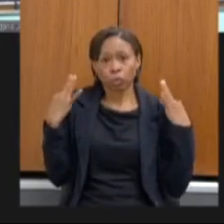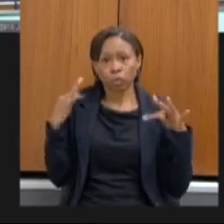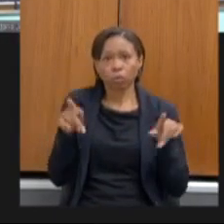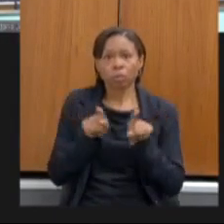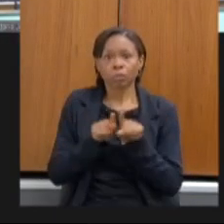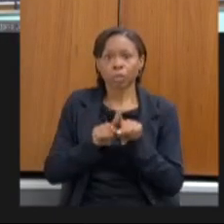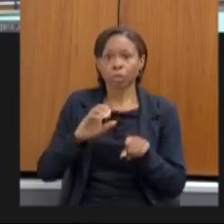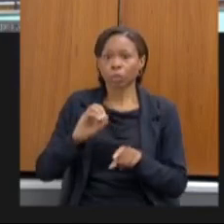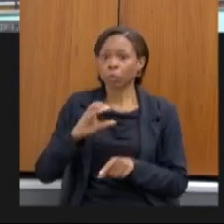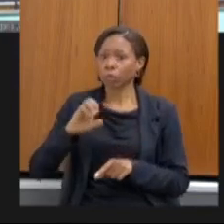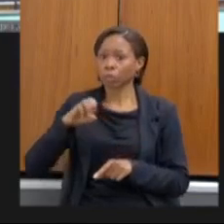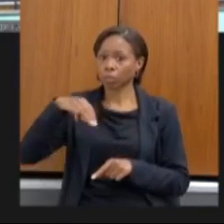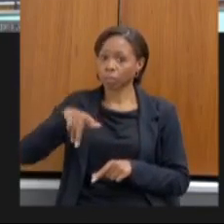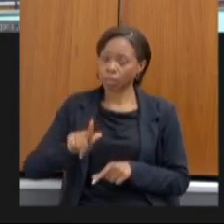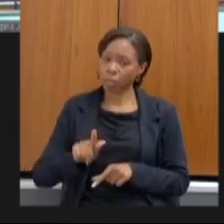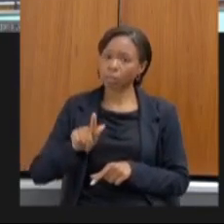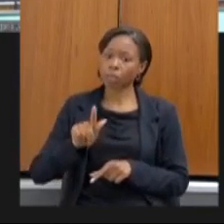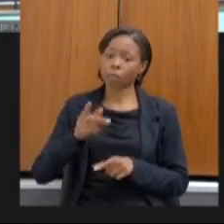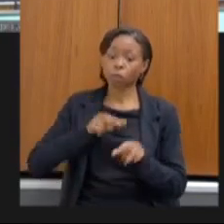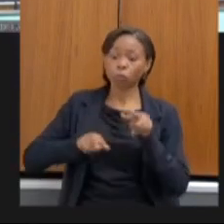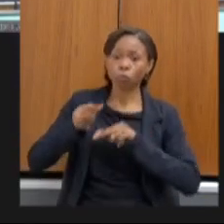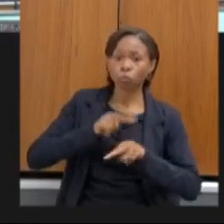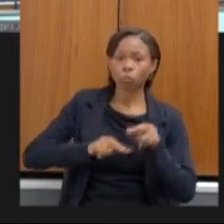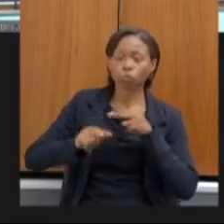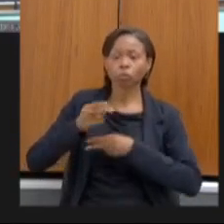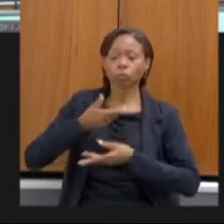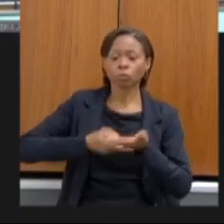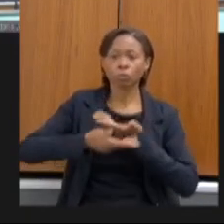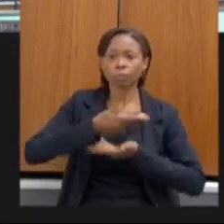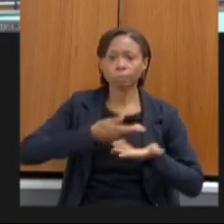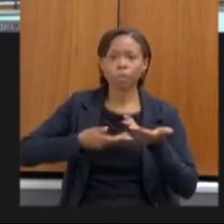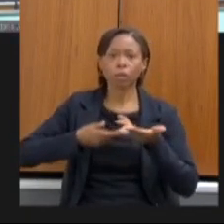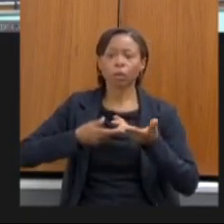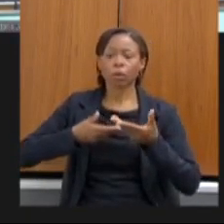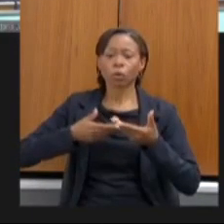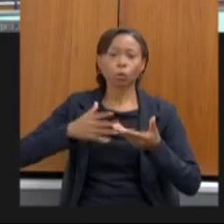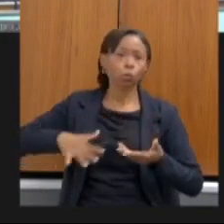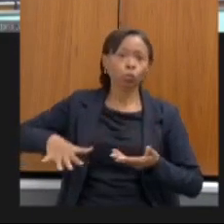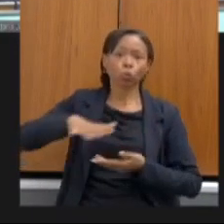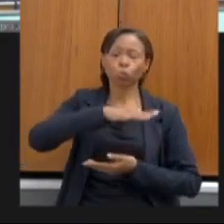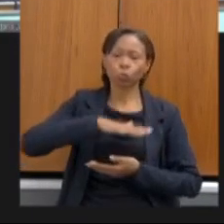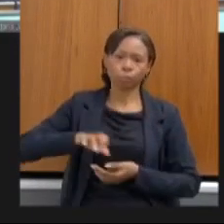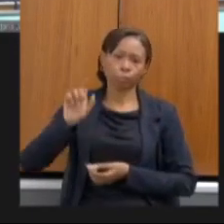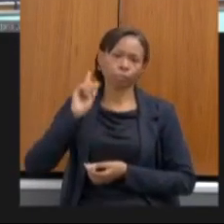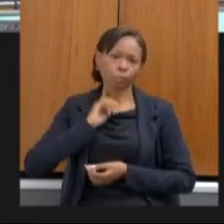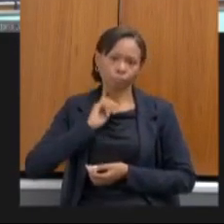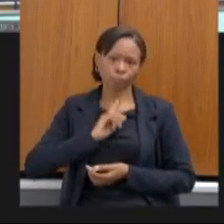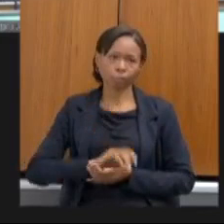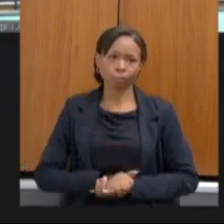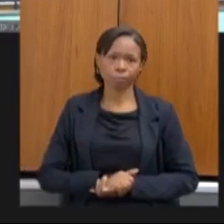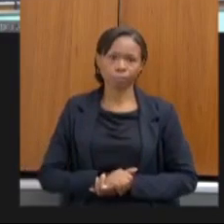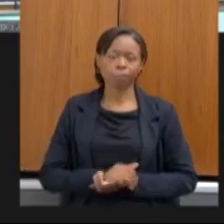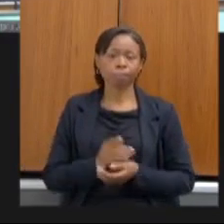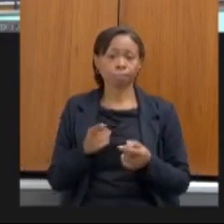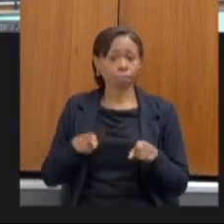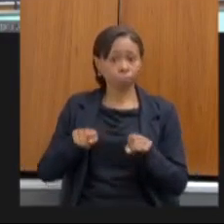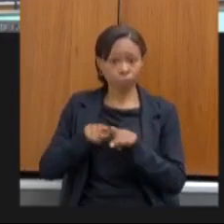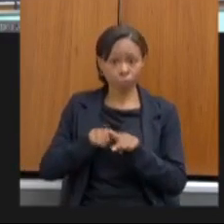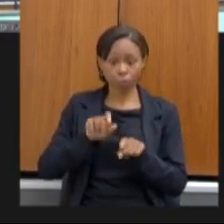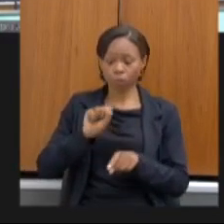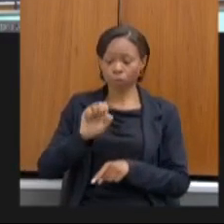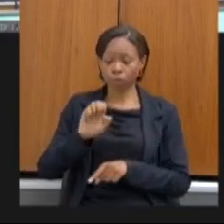estruturação de cooperativas por todo estado e outra coisa também fizemos um convênio com Sebrae